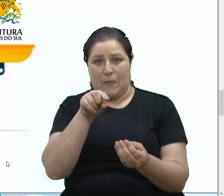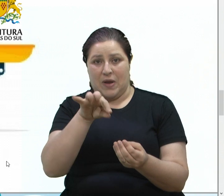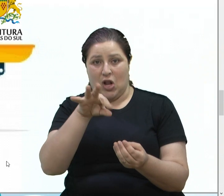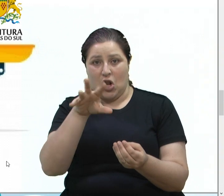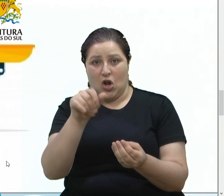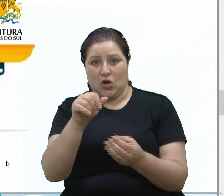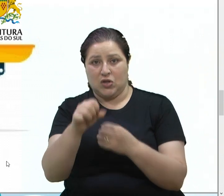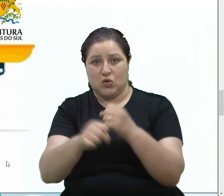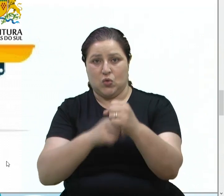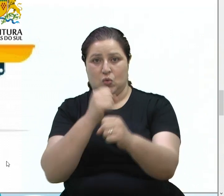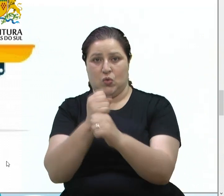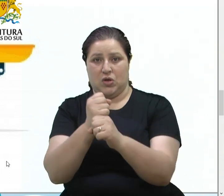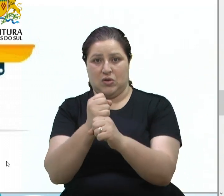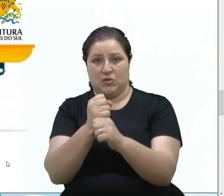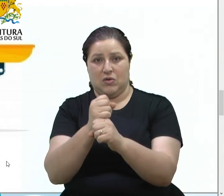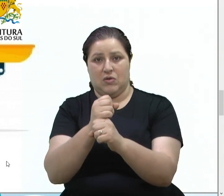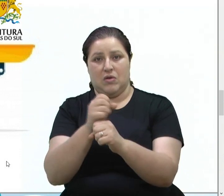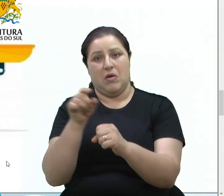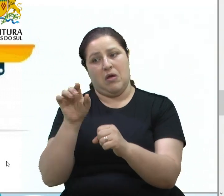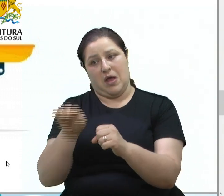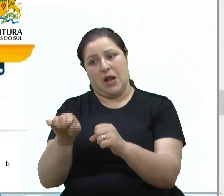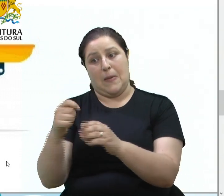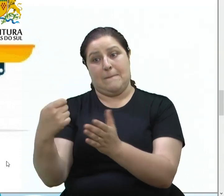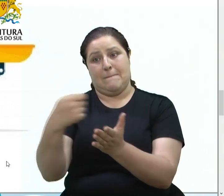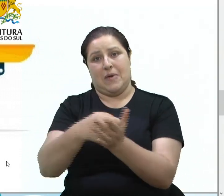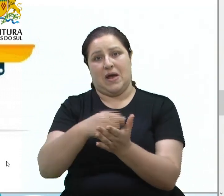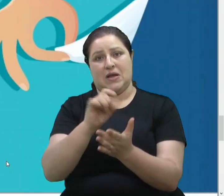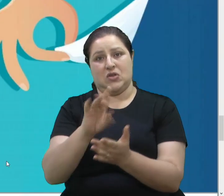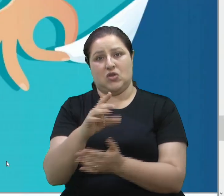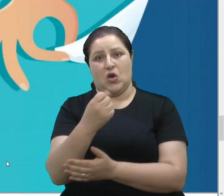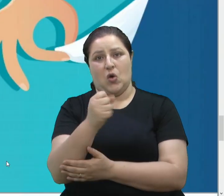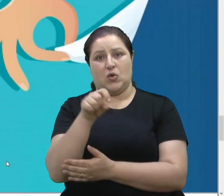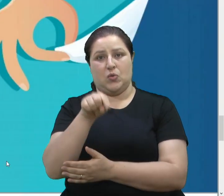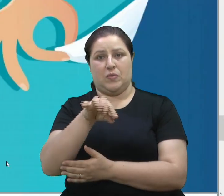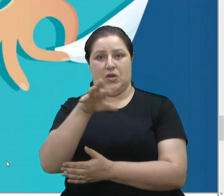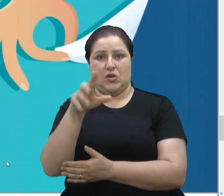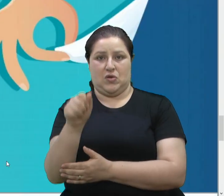Prefeitura e paga somente 8 milhões.